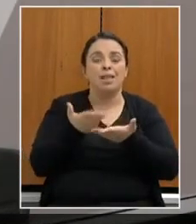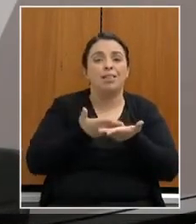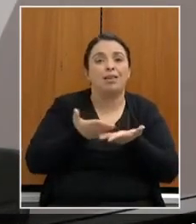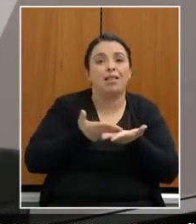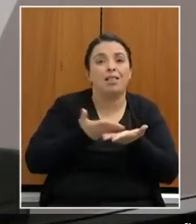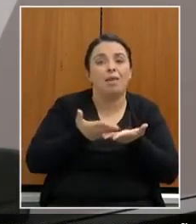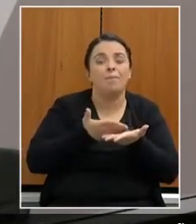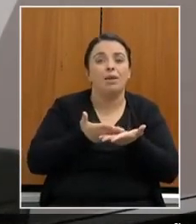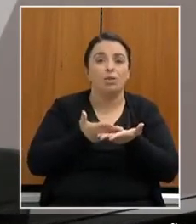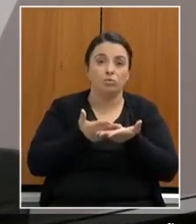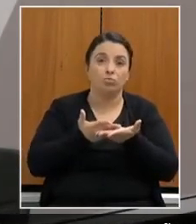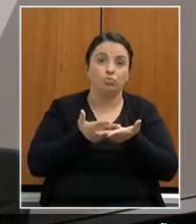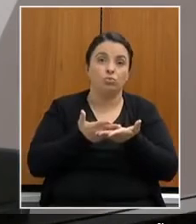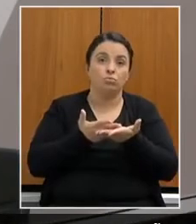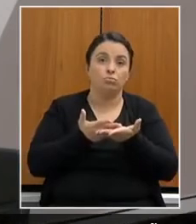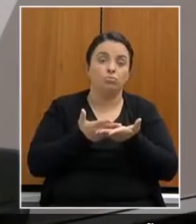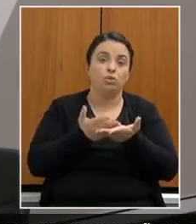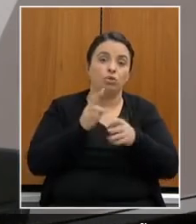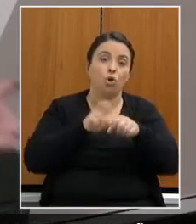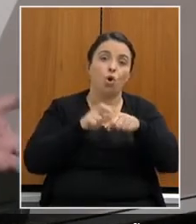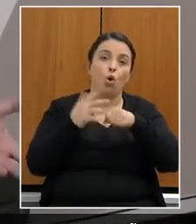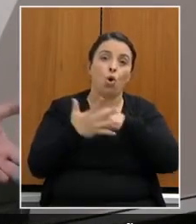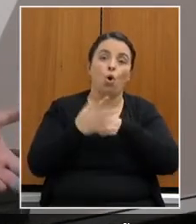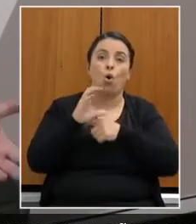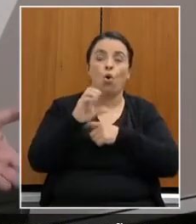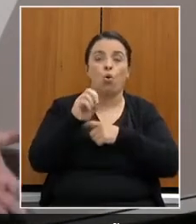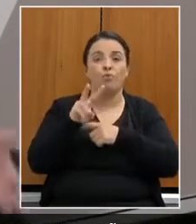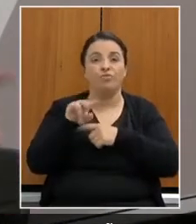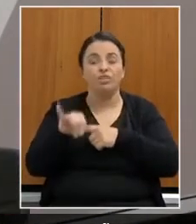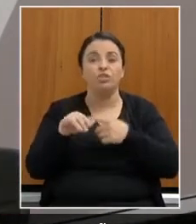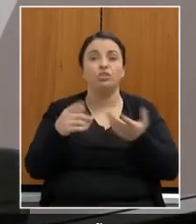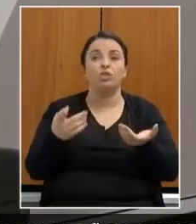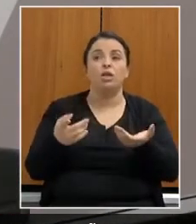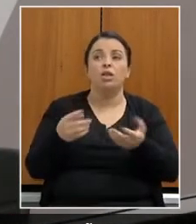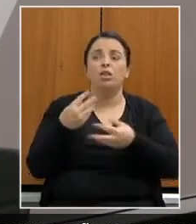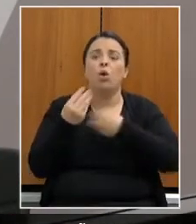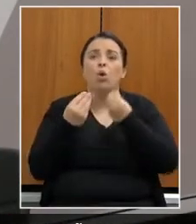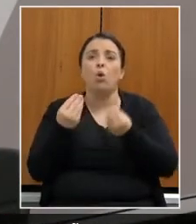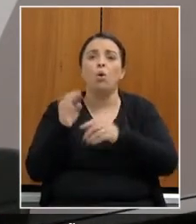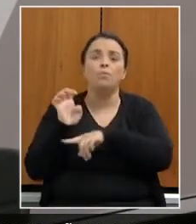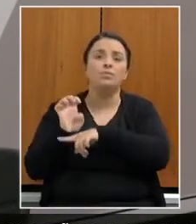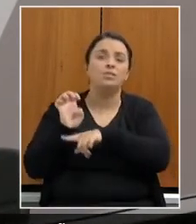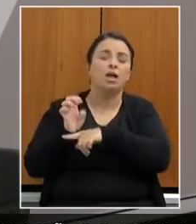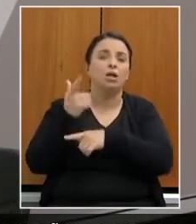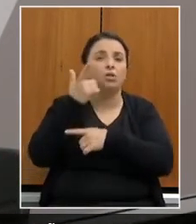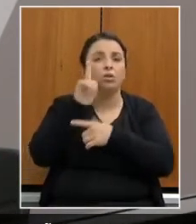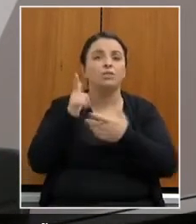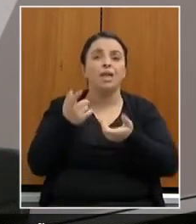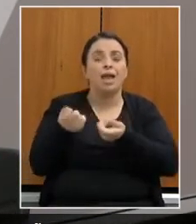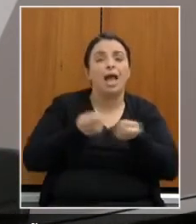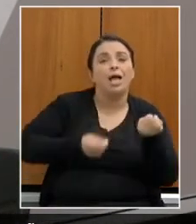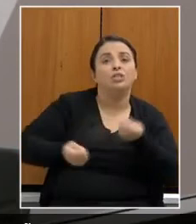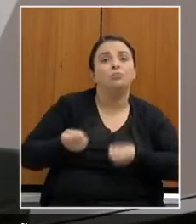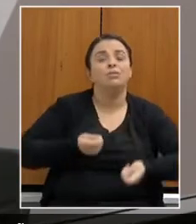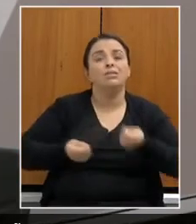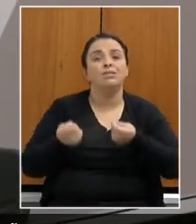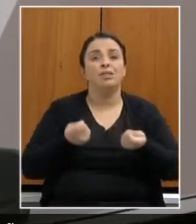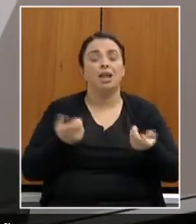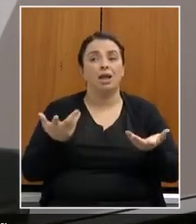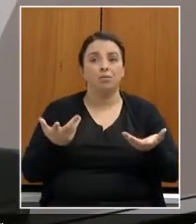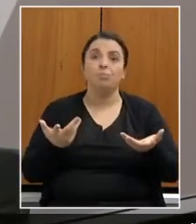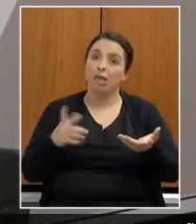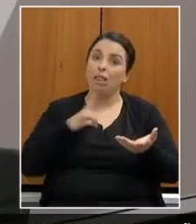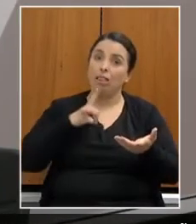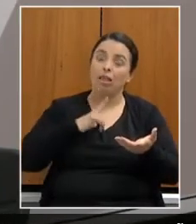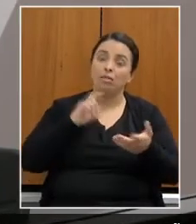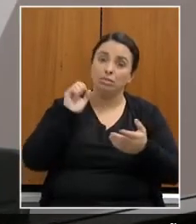se eles estão pagos de acordo com o o Estado consegue e dentro da realidade também do risco de COVID-19 bem